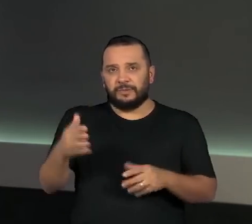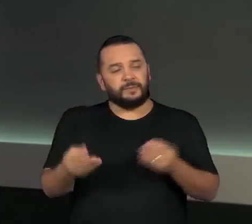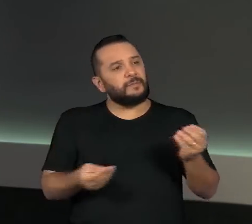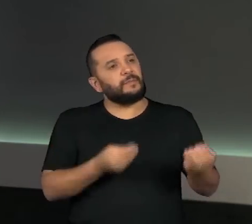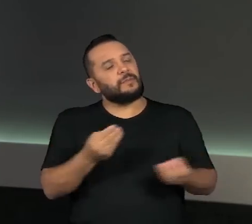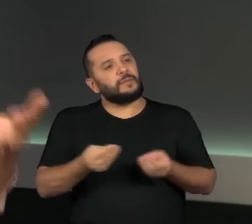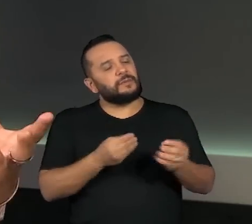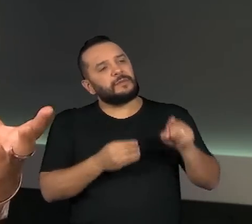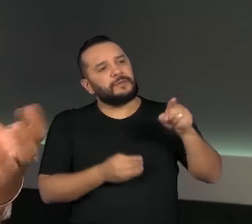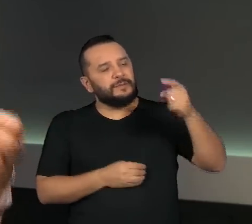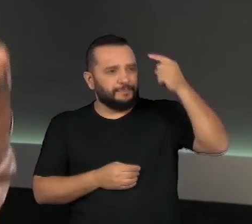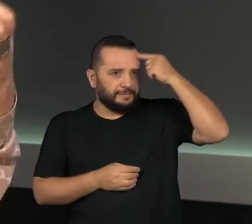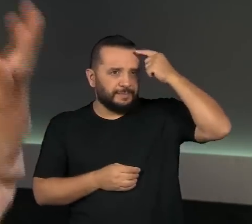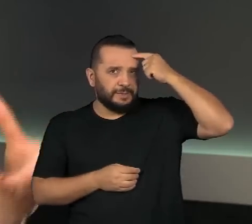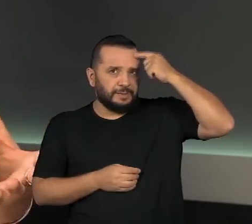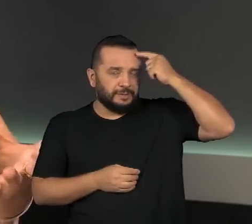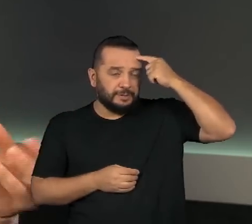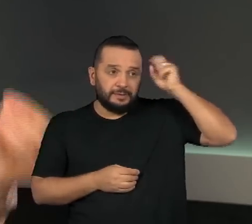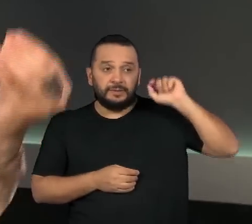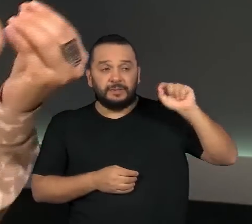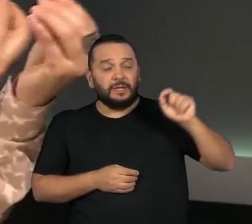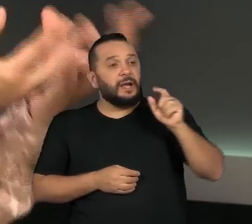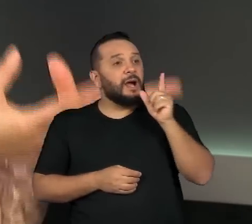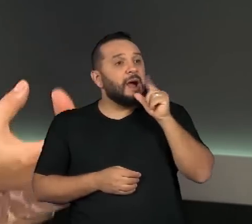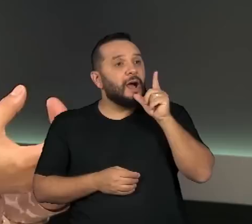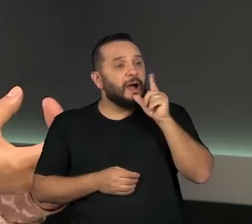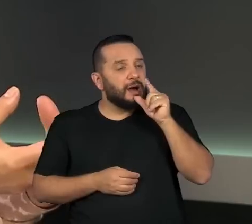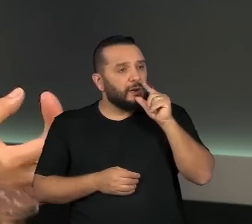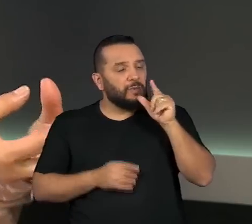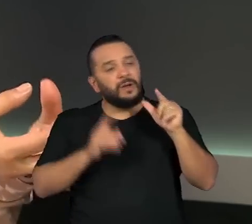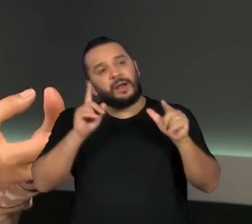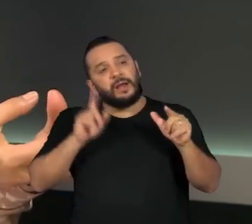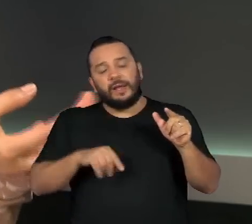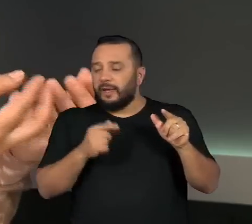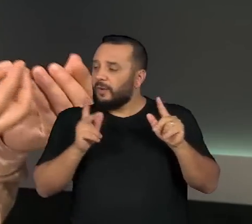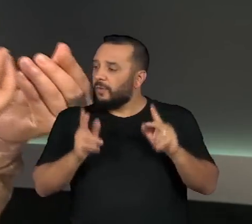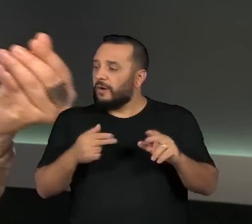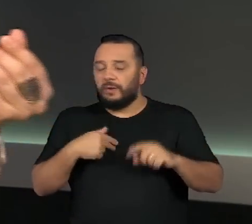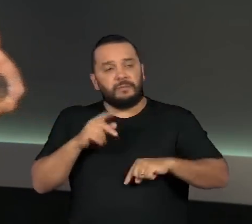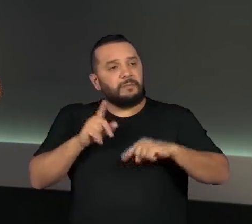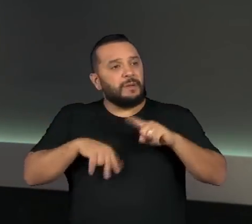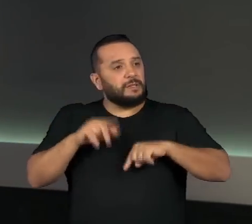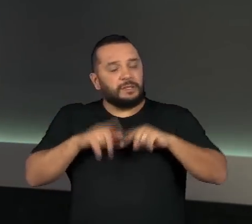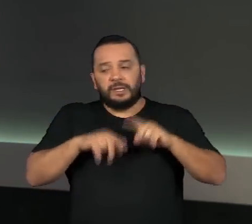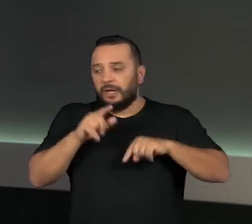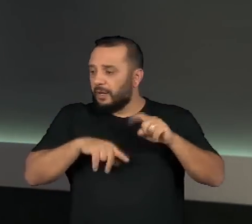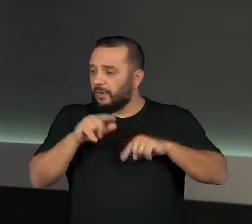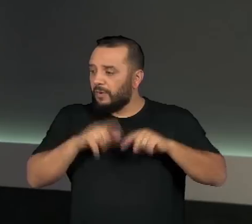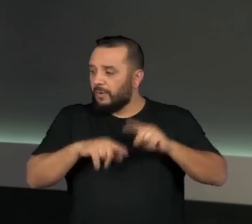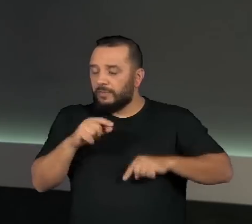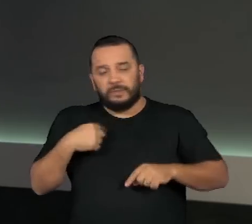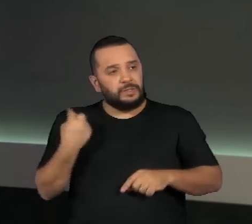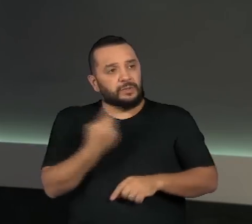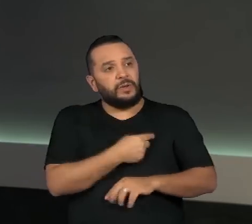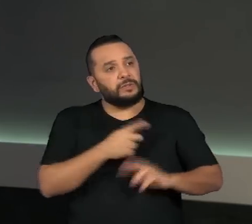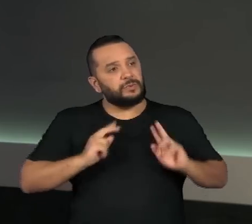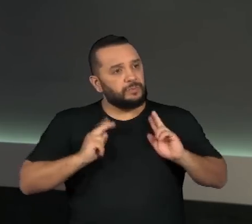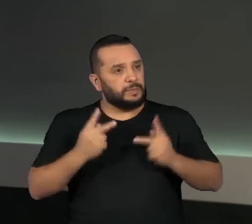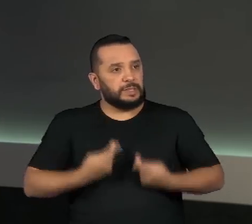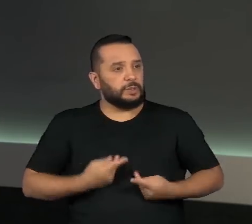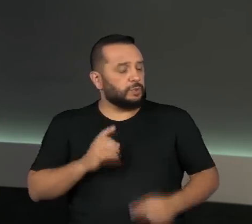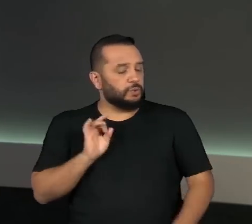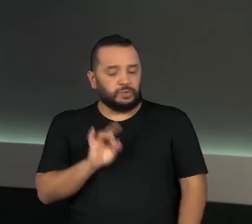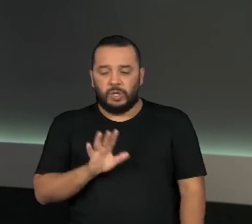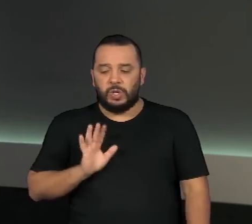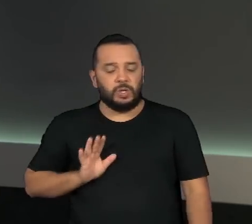questão da gente tratar, às vezes até chamar a água como recurso, como se ela estivesse à disposição só para nós, seres humanos,